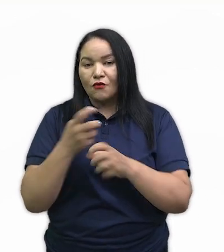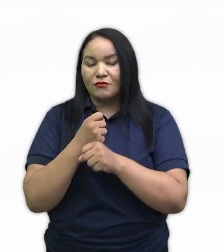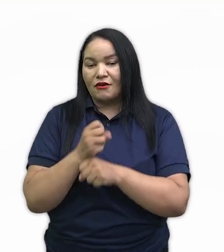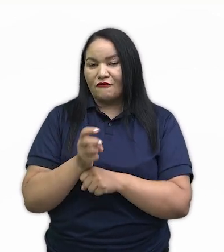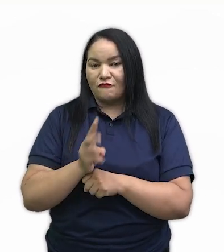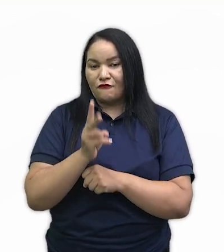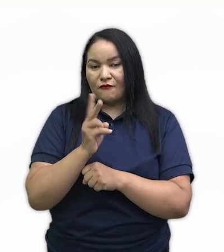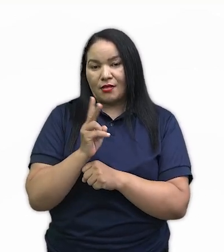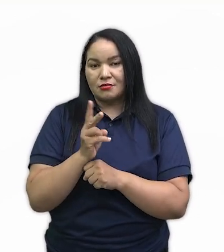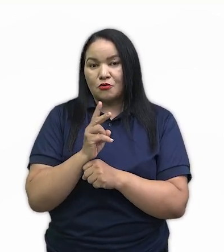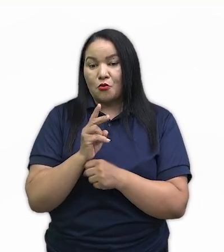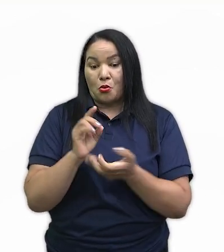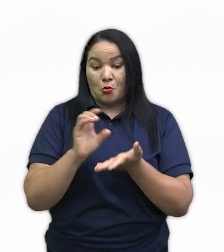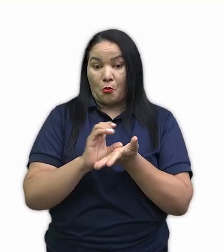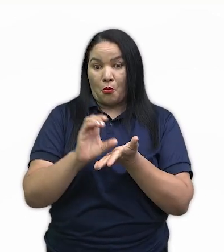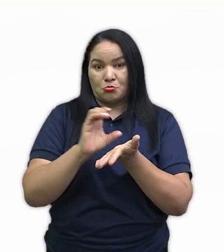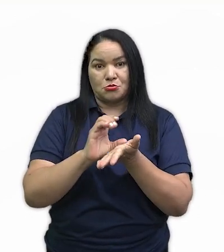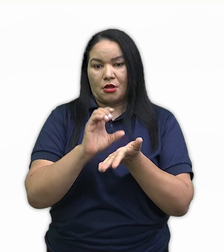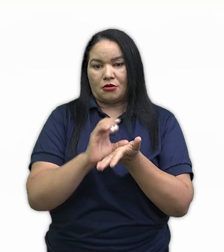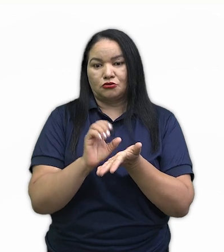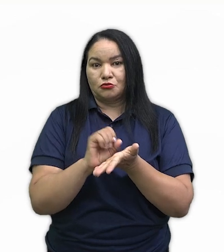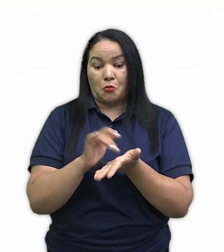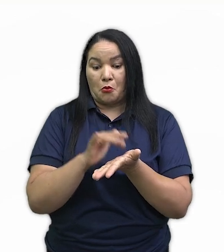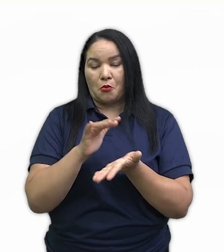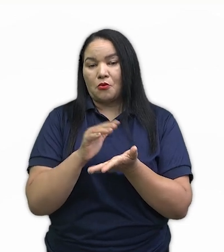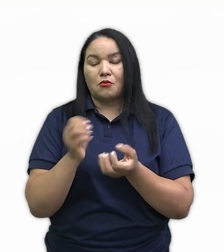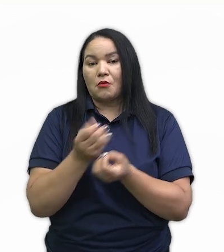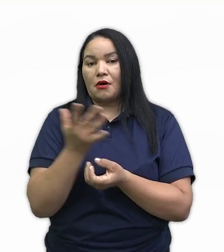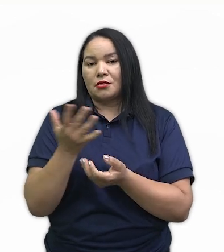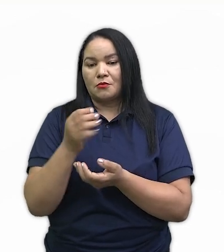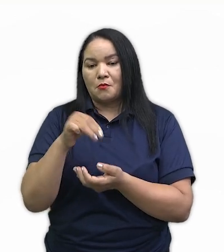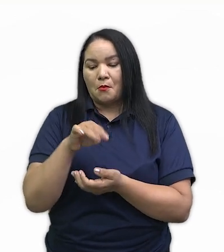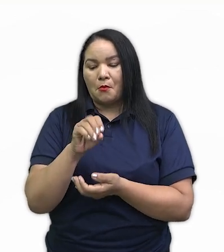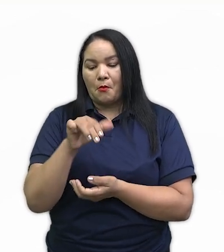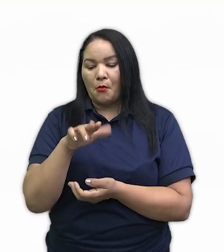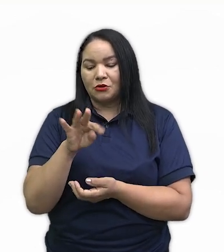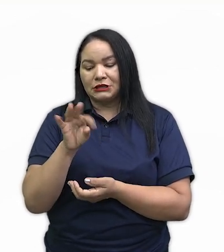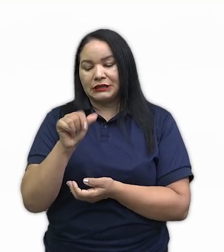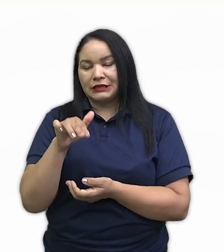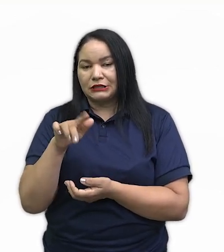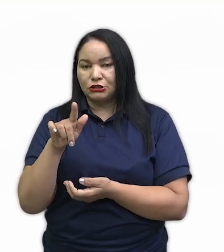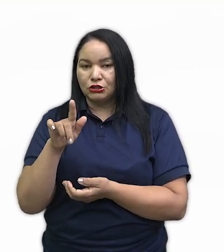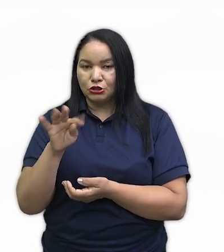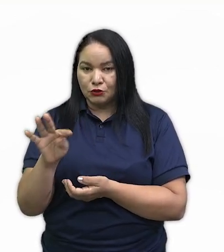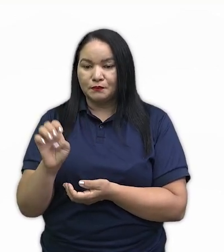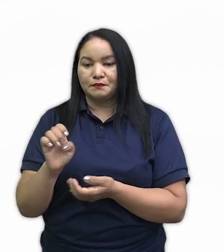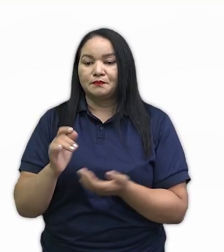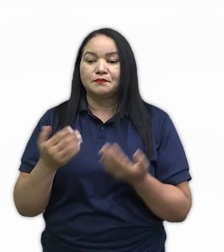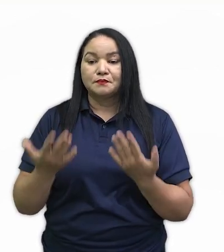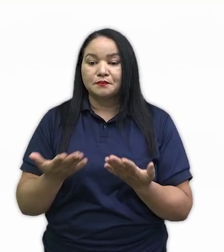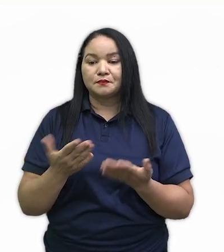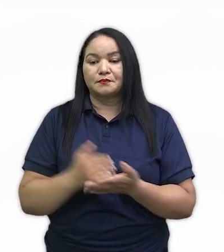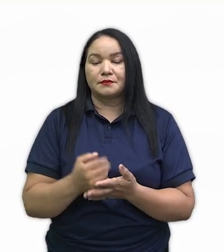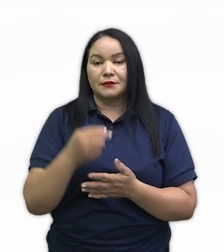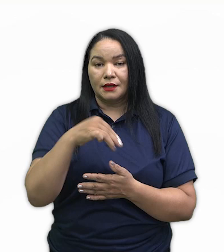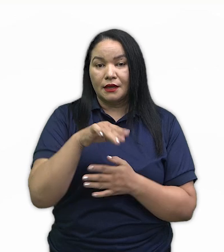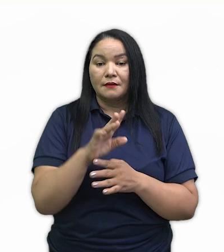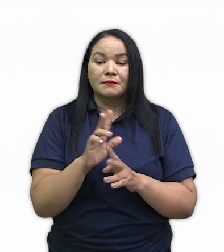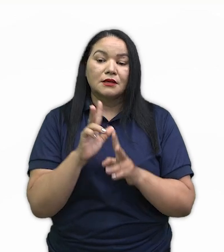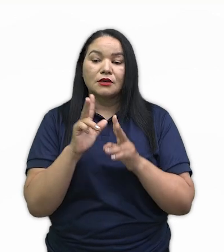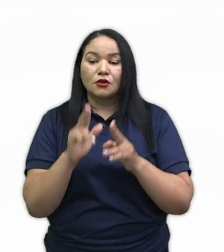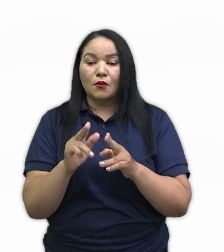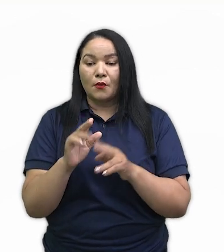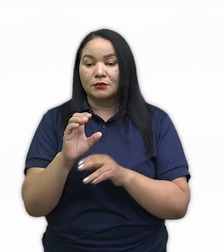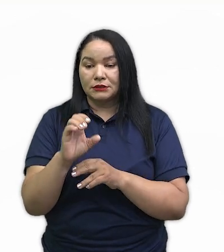montante. Vamos lá, então. Montante, não se esqueçam, é igual a capital inicial